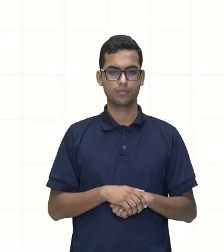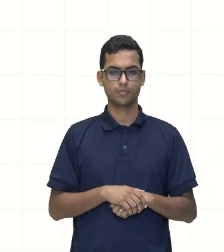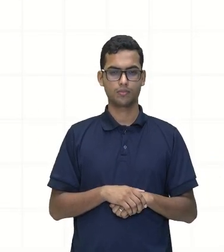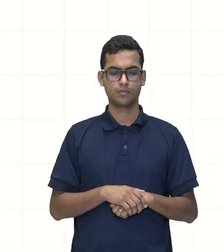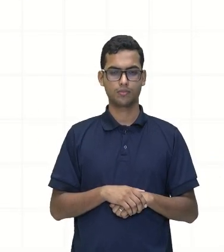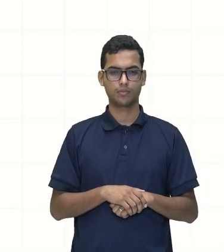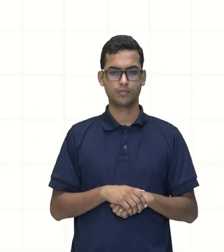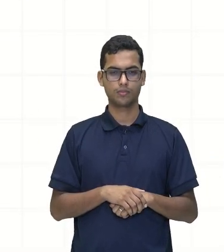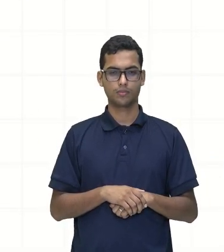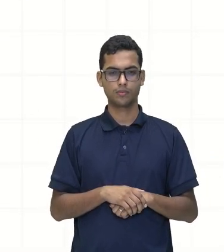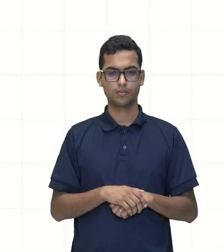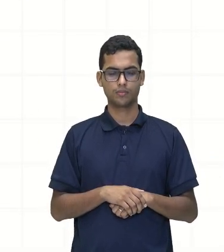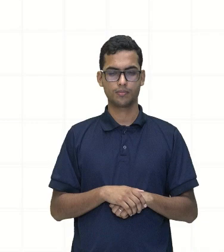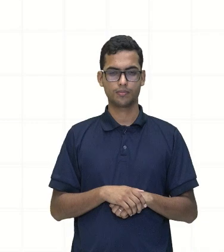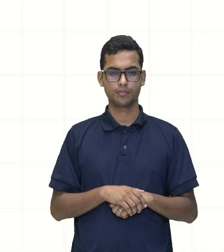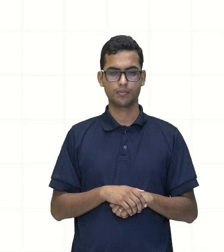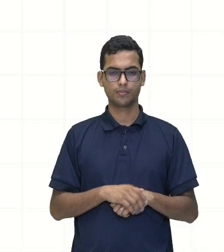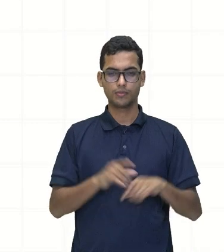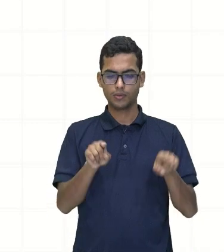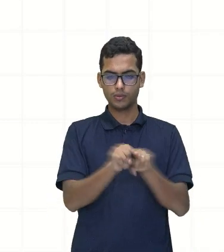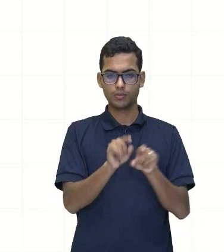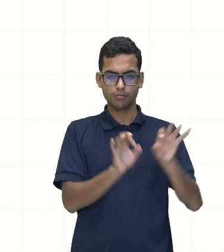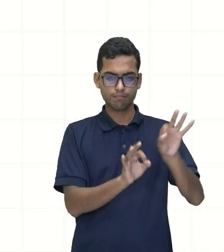menos aí os